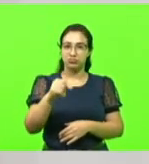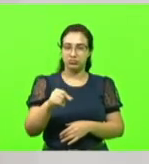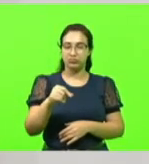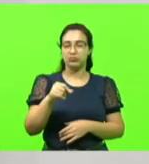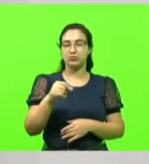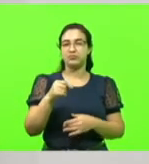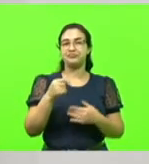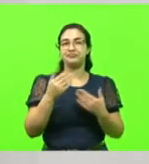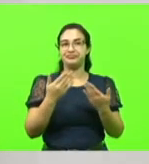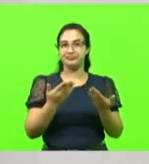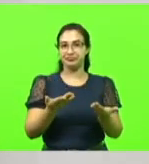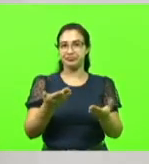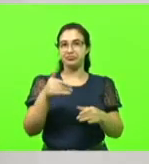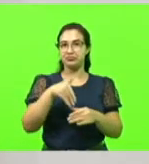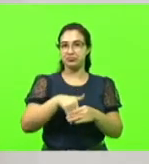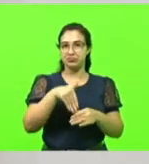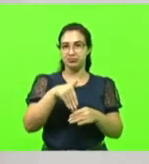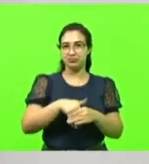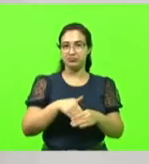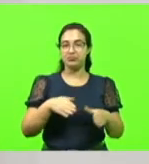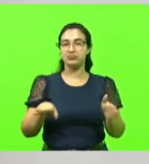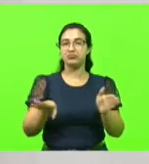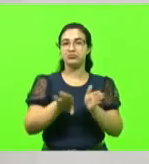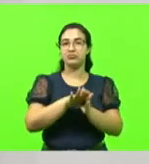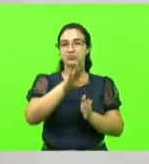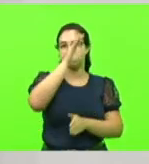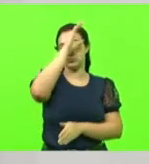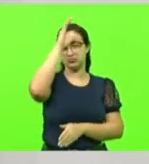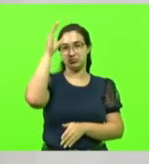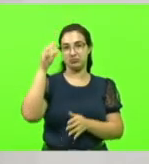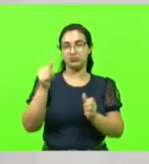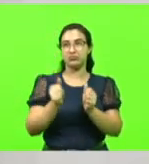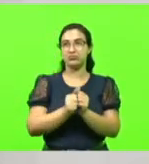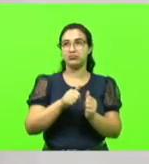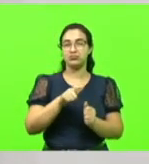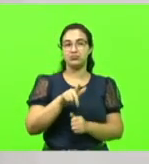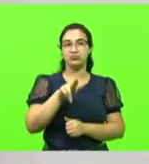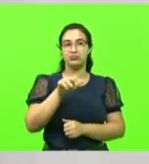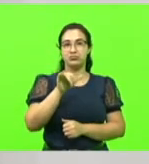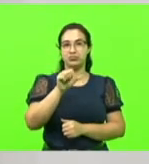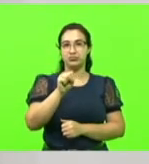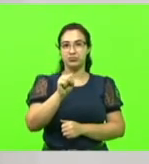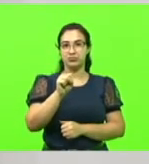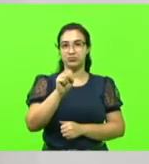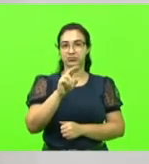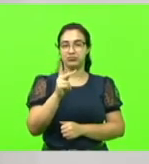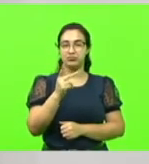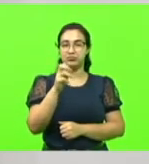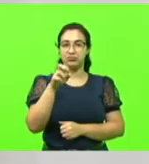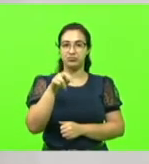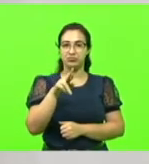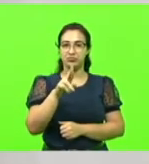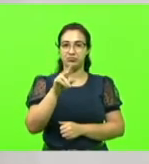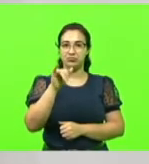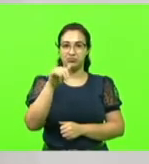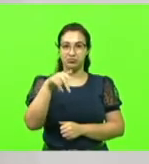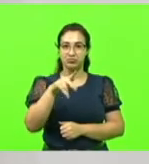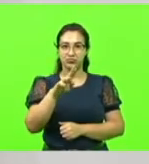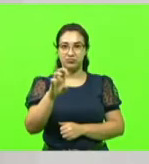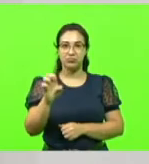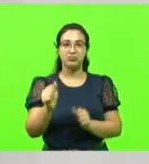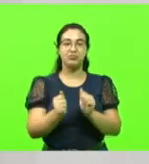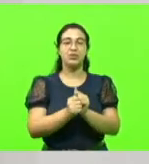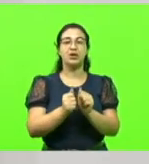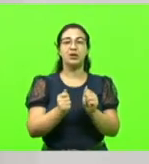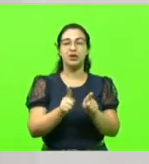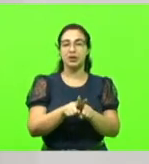Luca. Chegava à Câmara, junto com Luiz Henrique, onde estavam doutor Ulisses e outras personalidades da